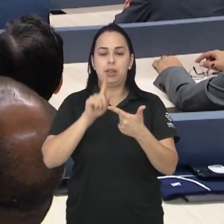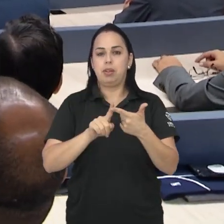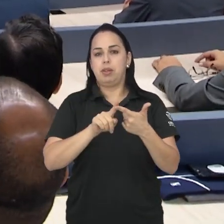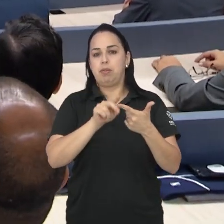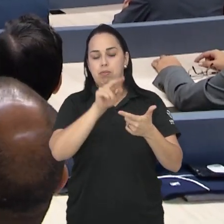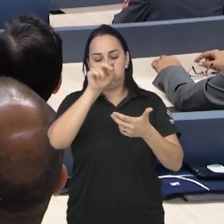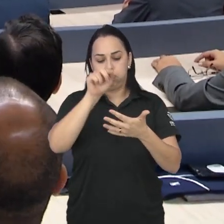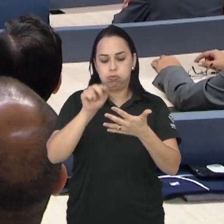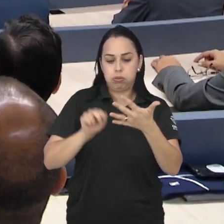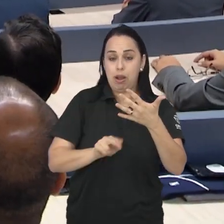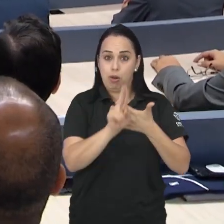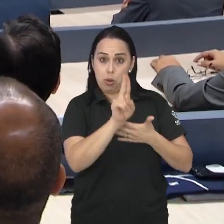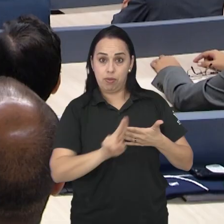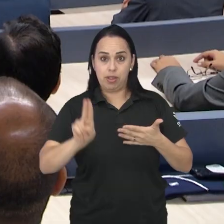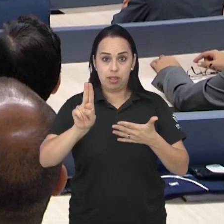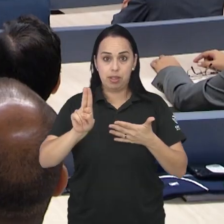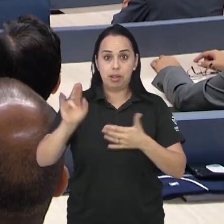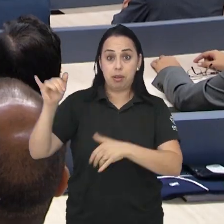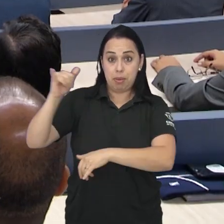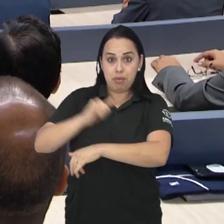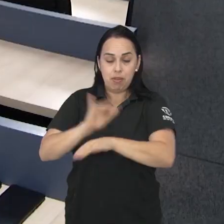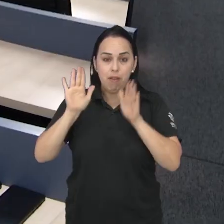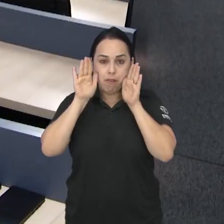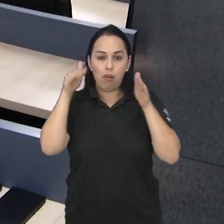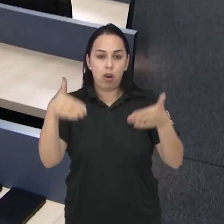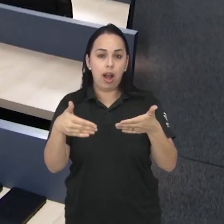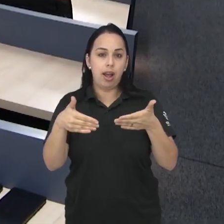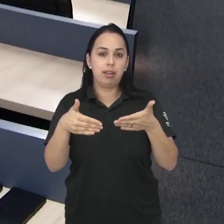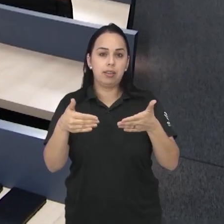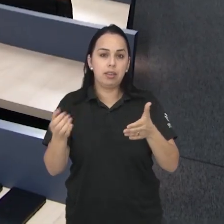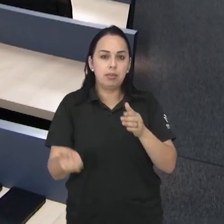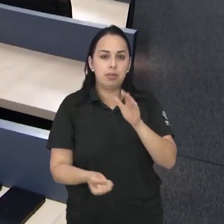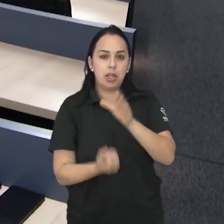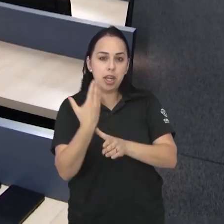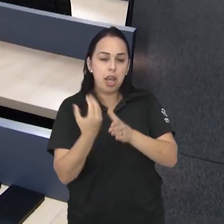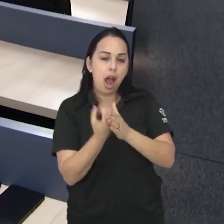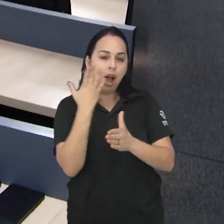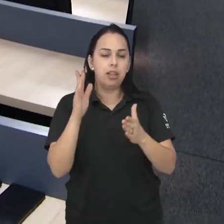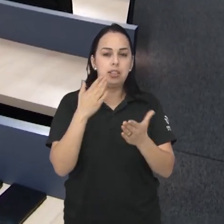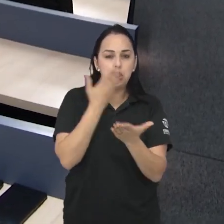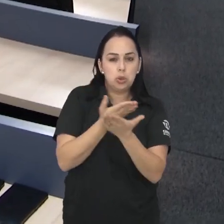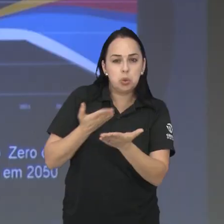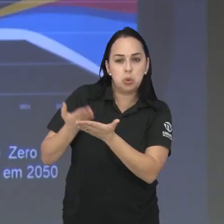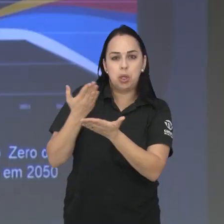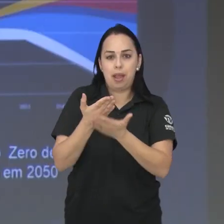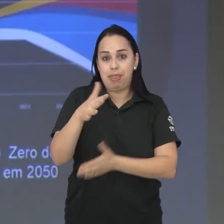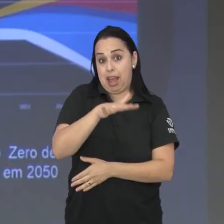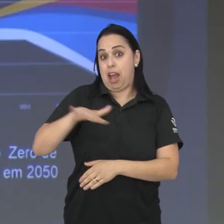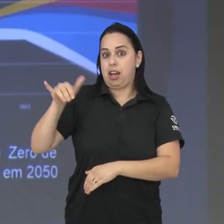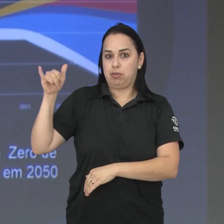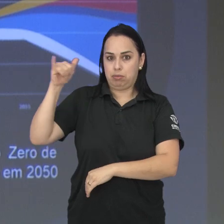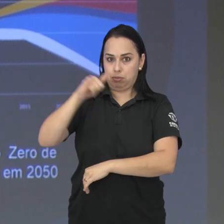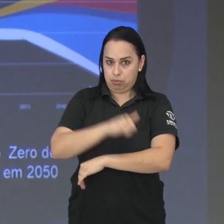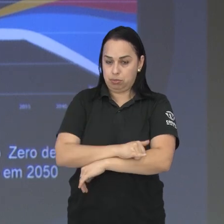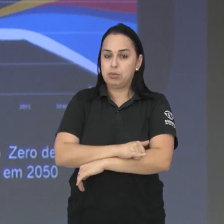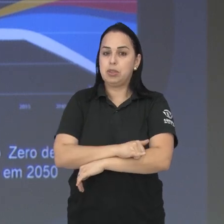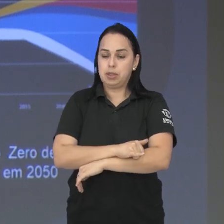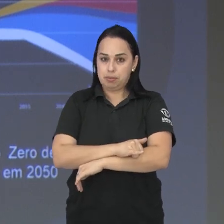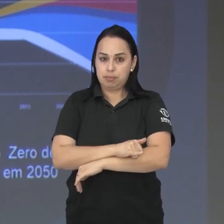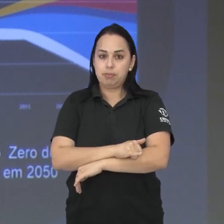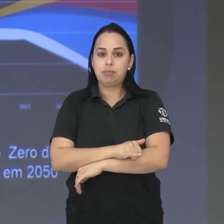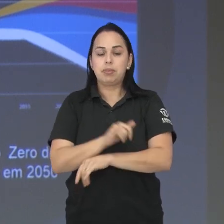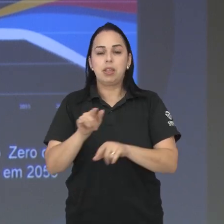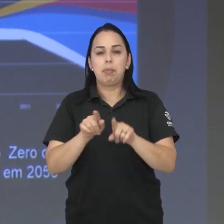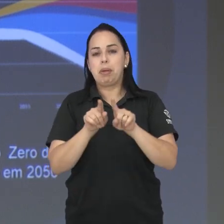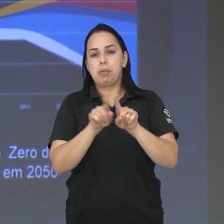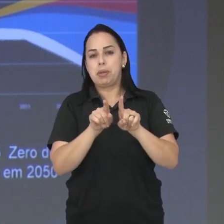ITA, Unicamp, USP, além da Embraer, estarão focados no desenvolvimento de estudos para inovação nas áreas de aviação